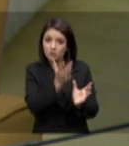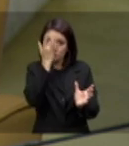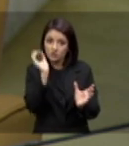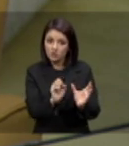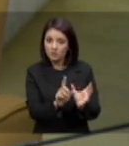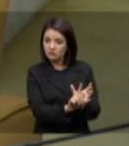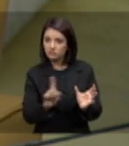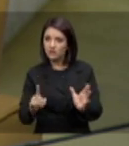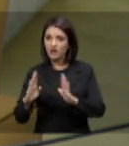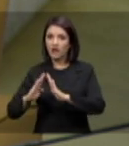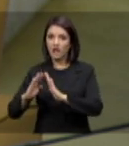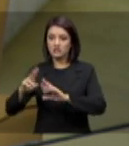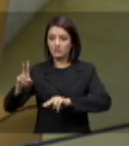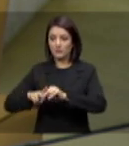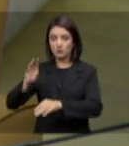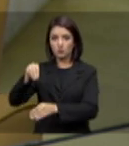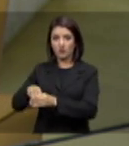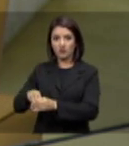lei